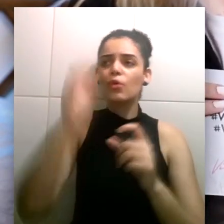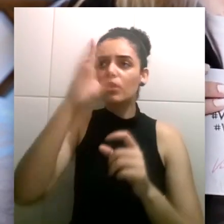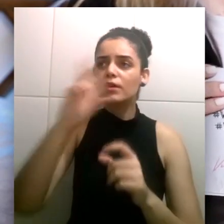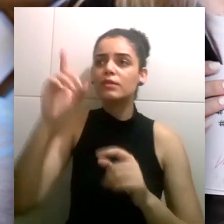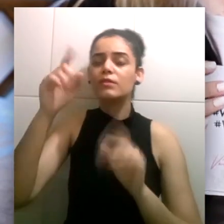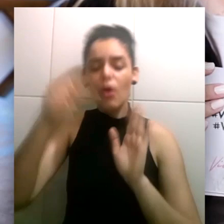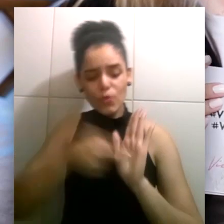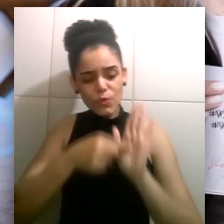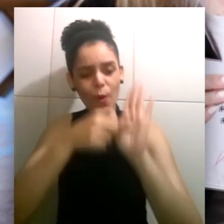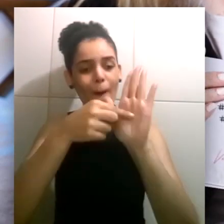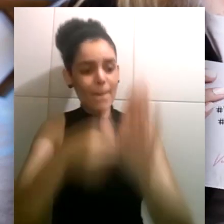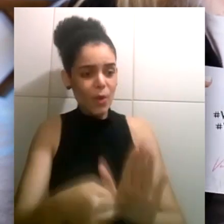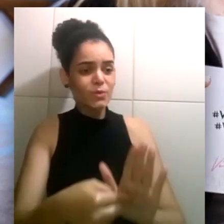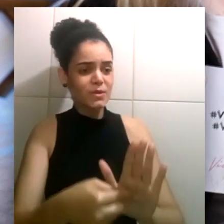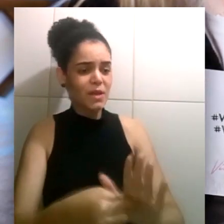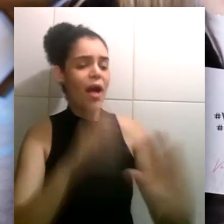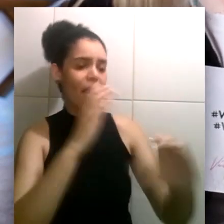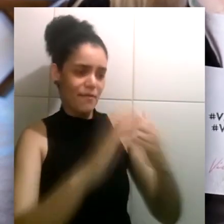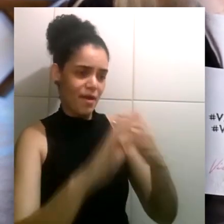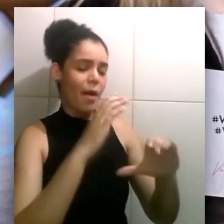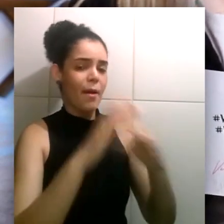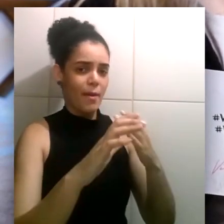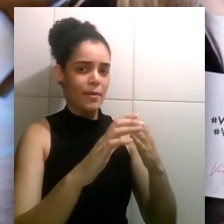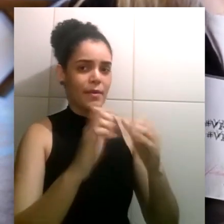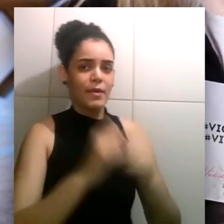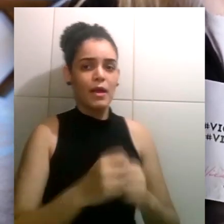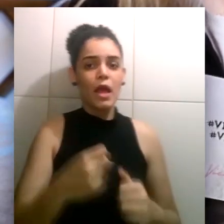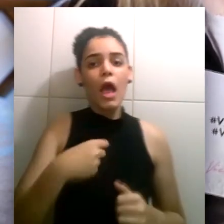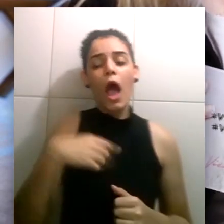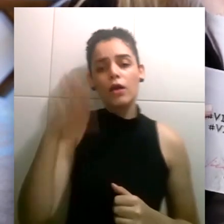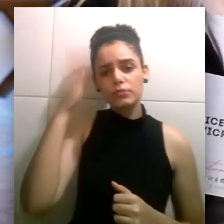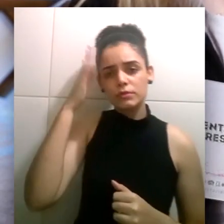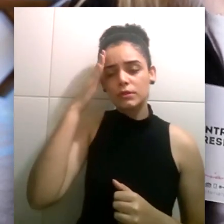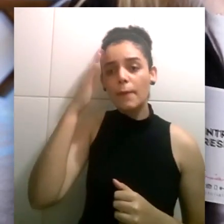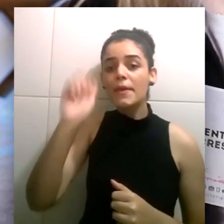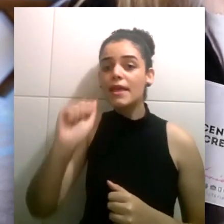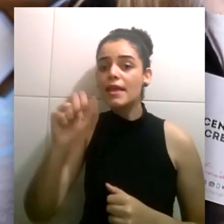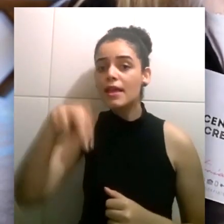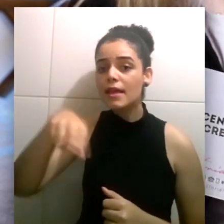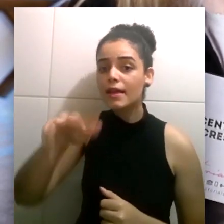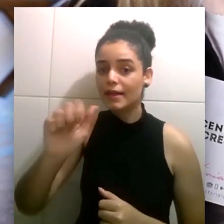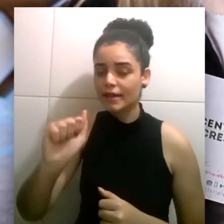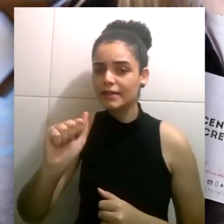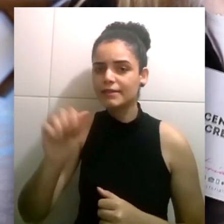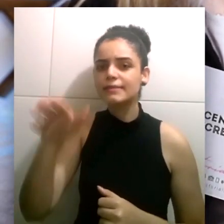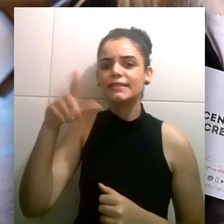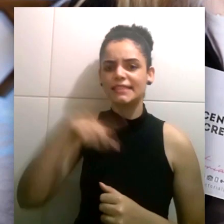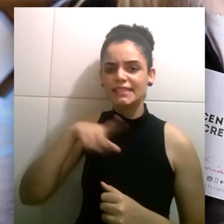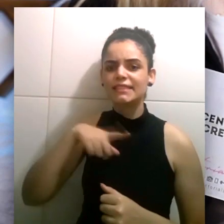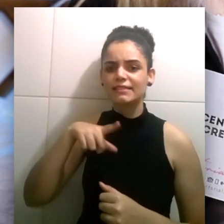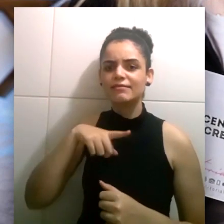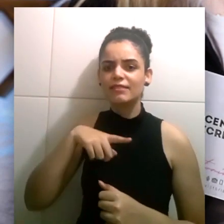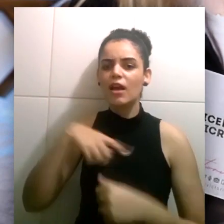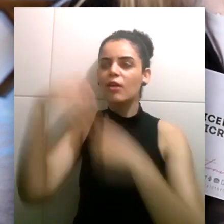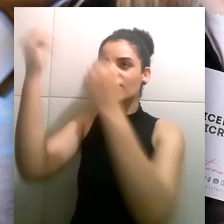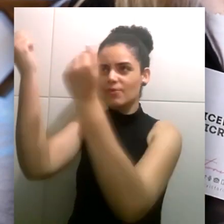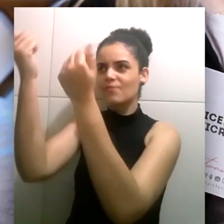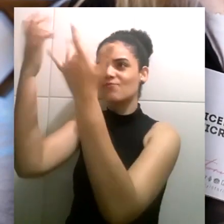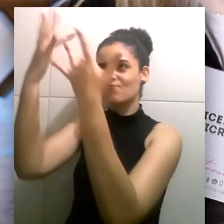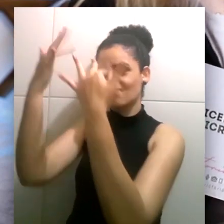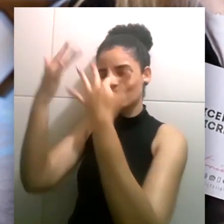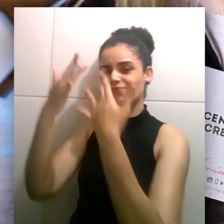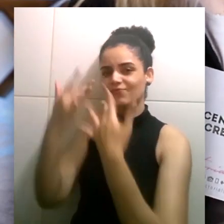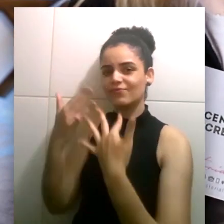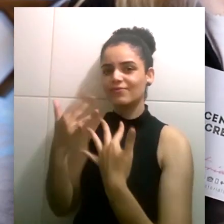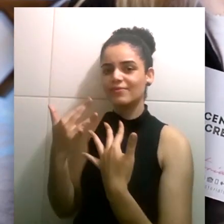foi o que Deus estava entregando naquele momento profético. Então, eu sabia que a Ana tinha essa unção e essa incumbência, assim,